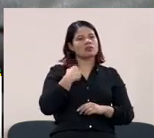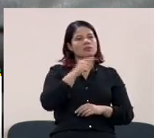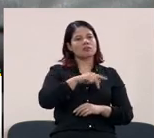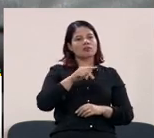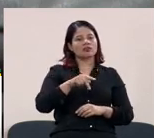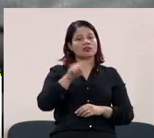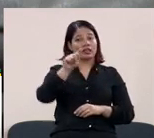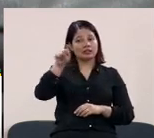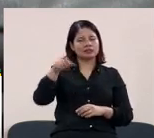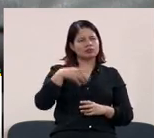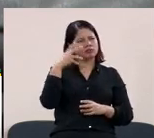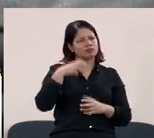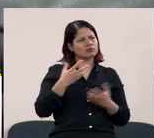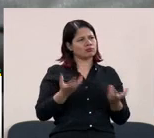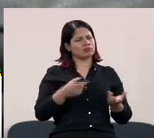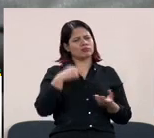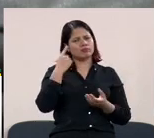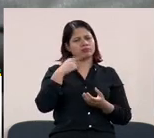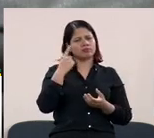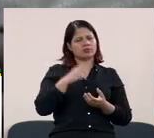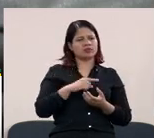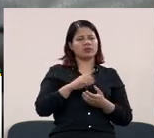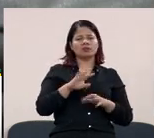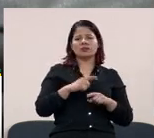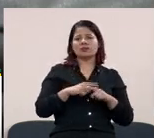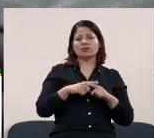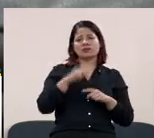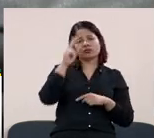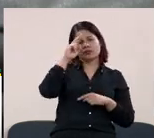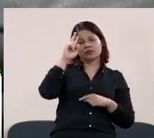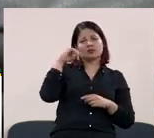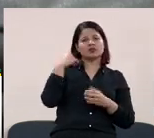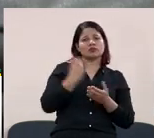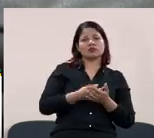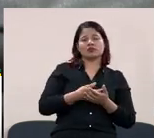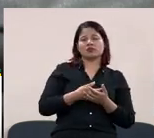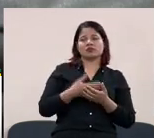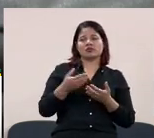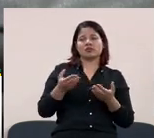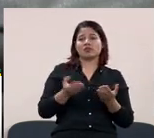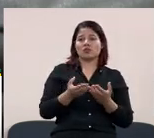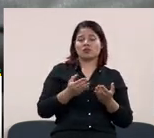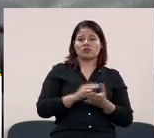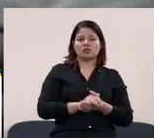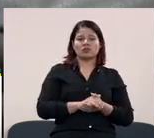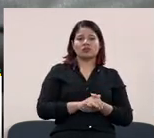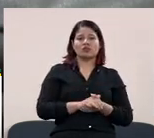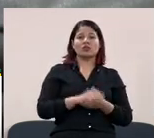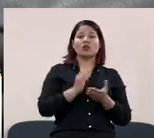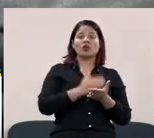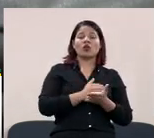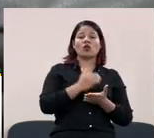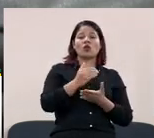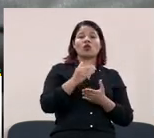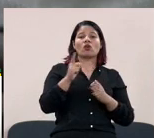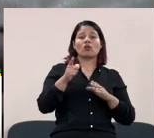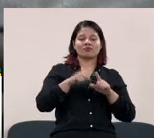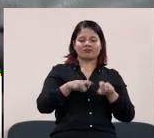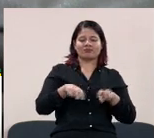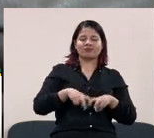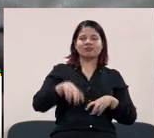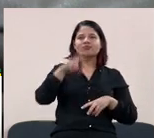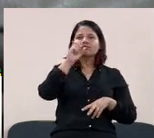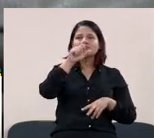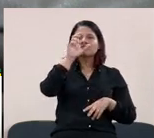Mas isso é fruto realmente da nossa história. Foi na sala de aula que fizemos o